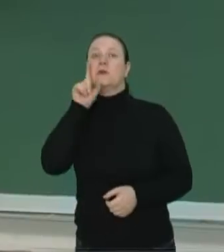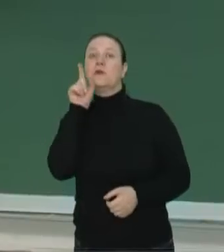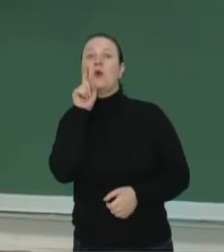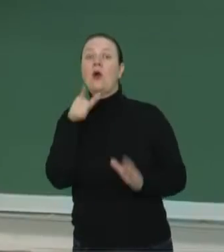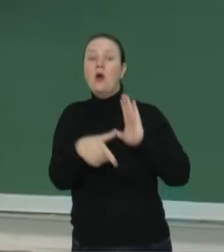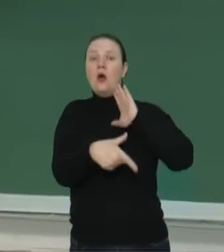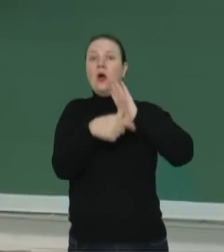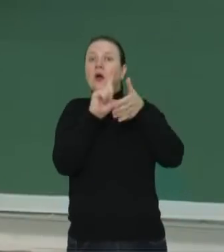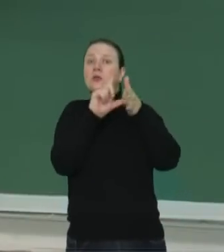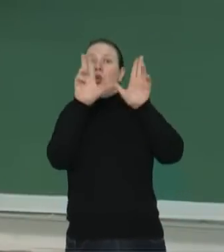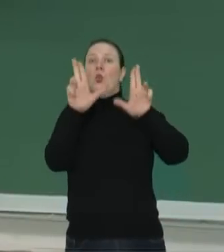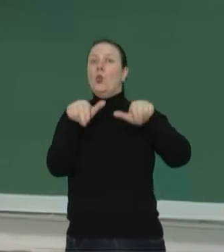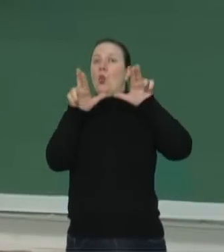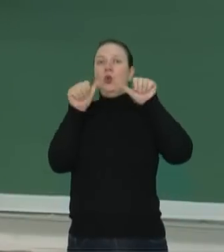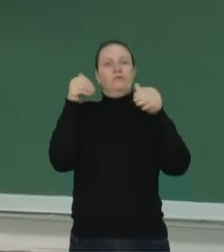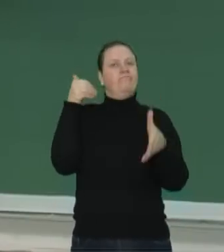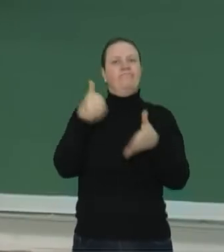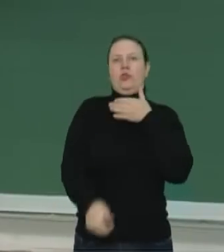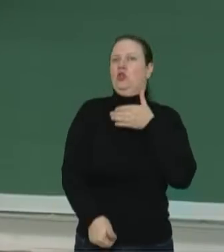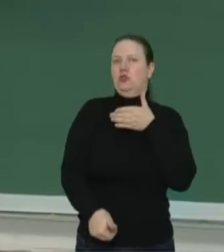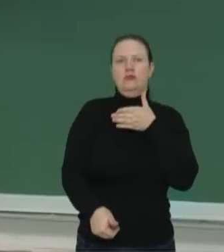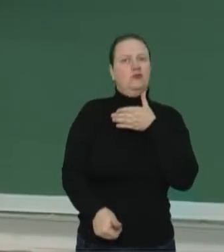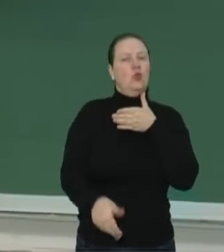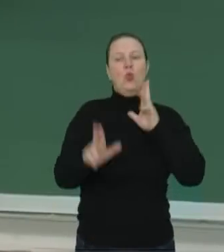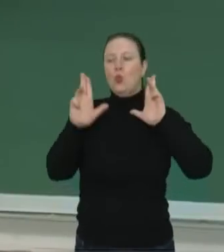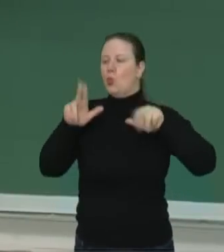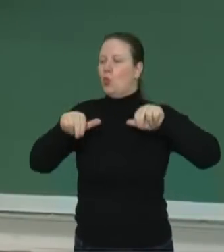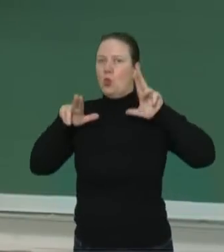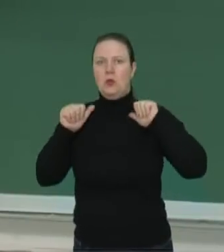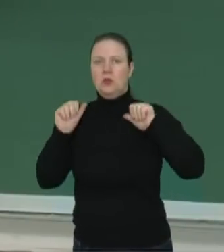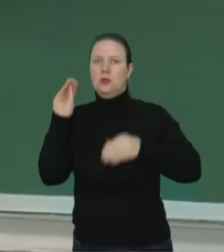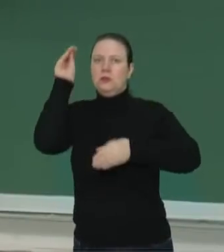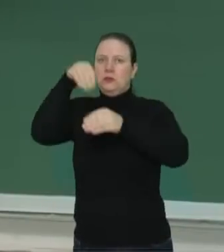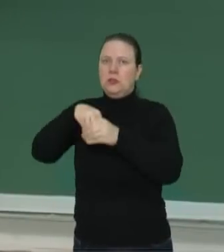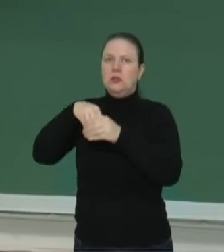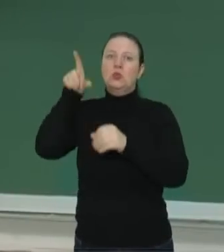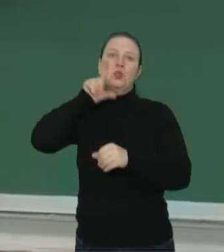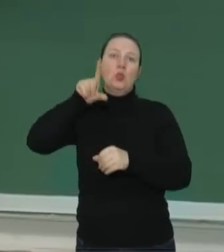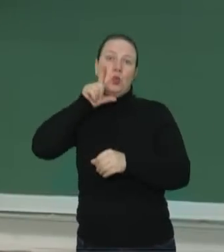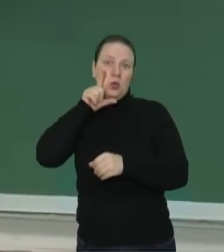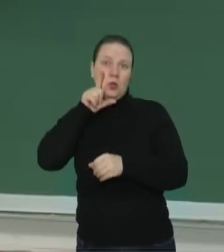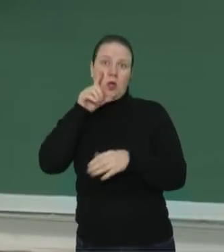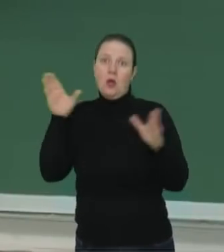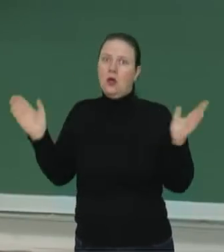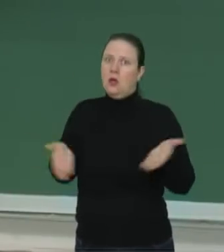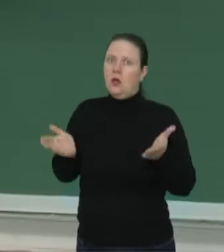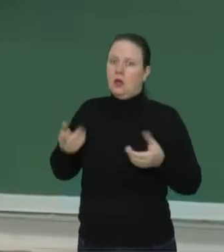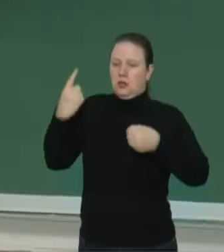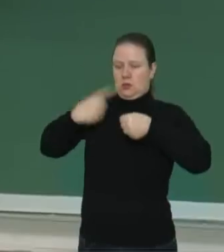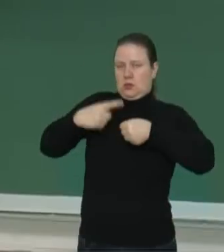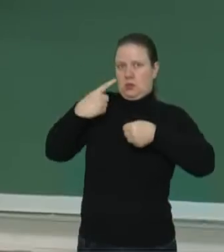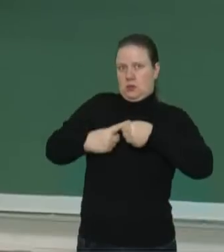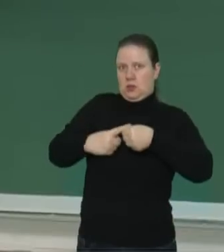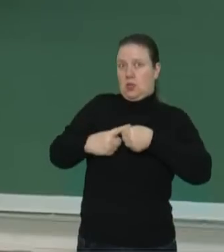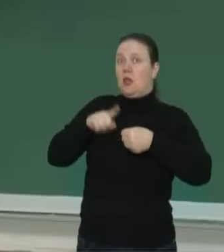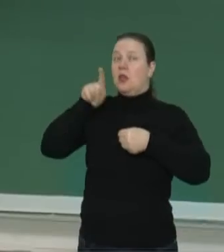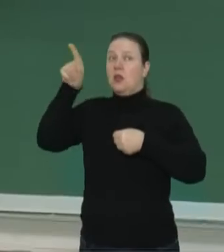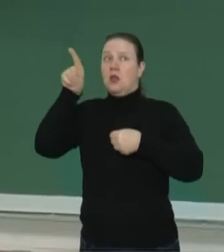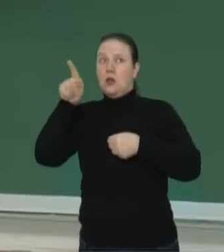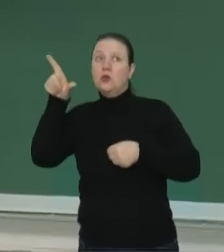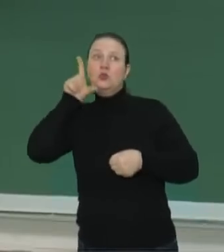americana de basquete nunca tinha perdido um jogo dentro dos Estados Unidos. E aqui na cidade de Indianápolis,